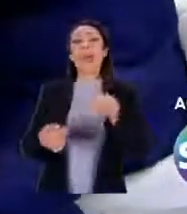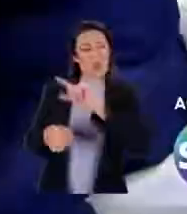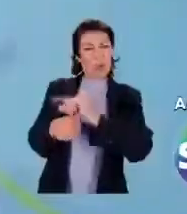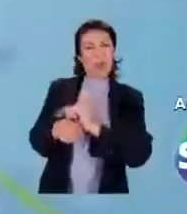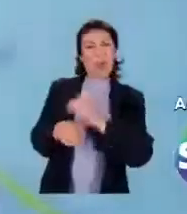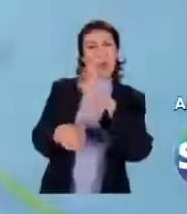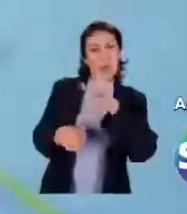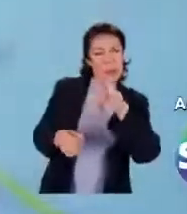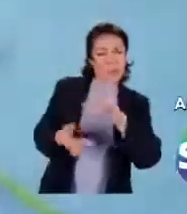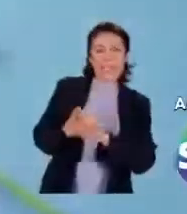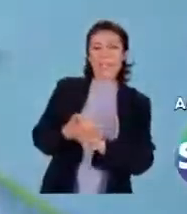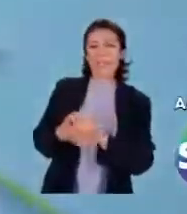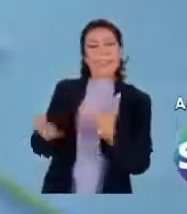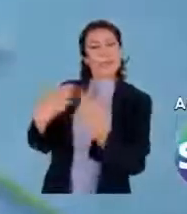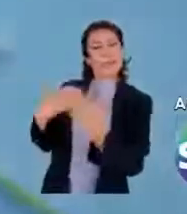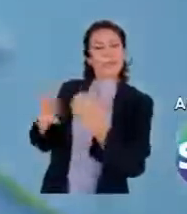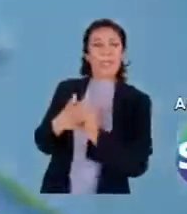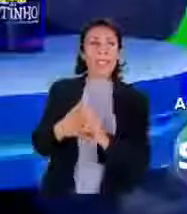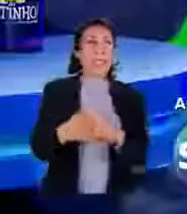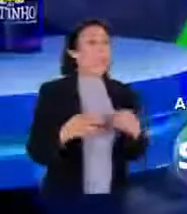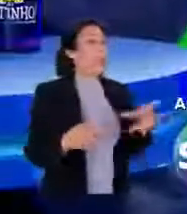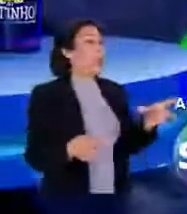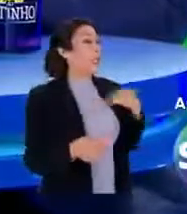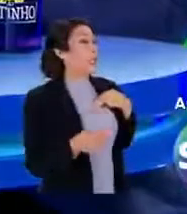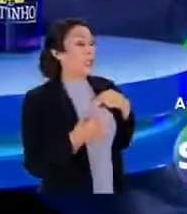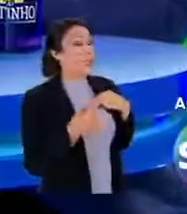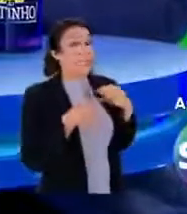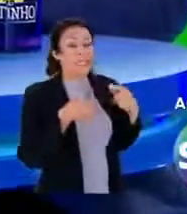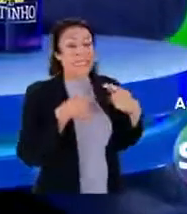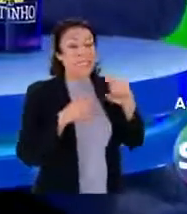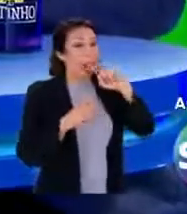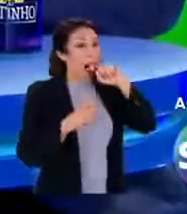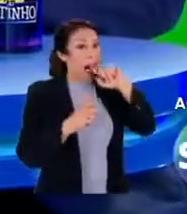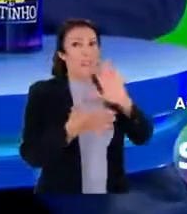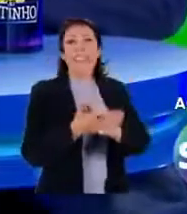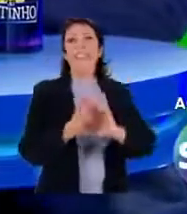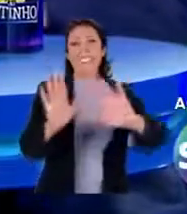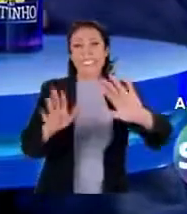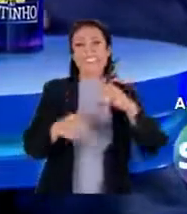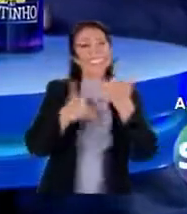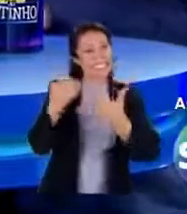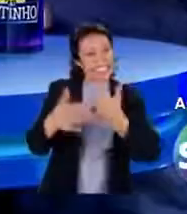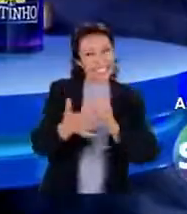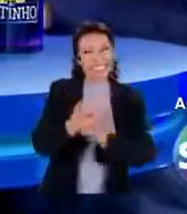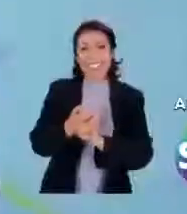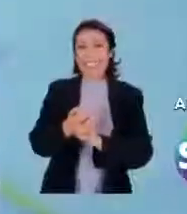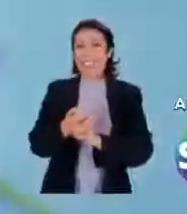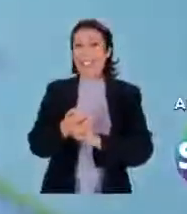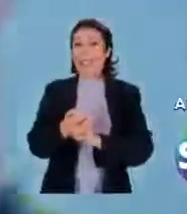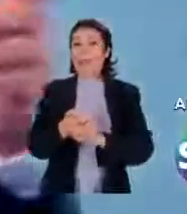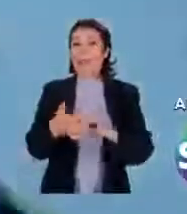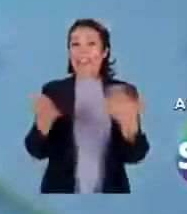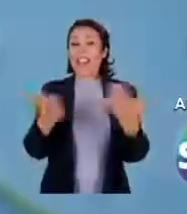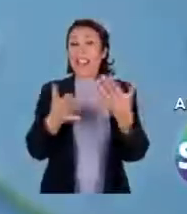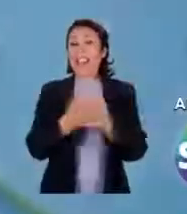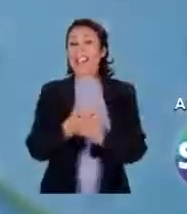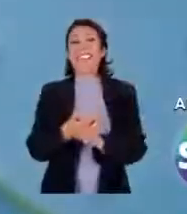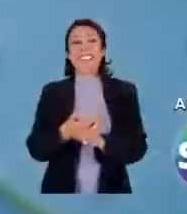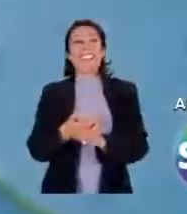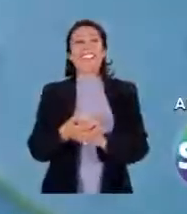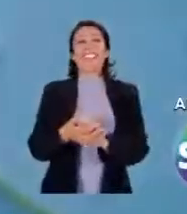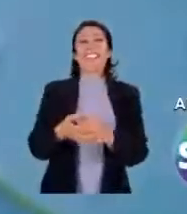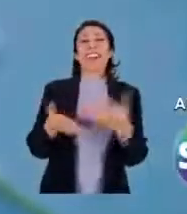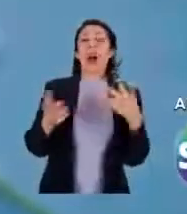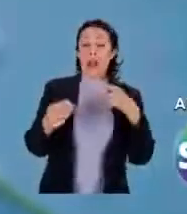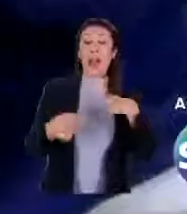em boteco não é novidade E a gente fala como é valeu Jandaia do Sul